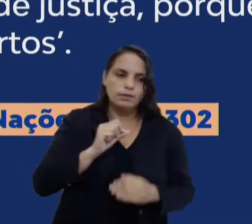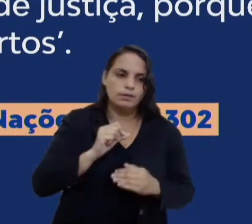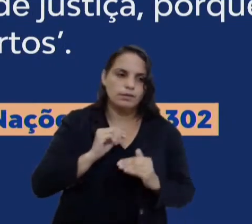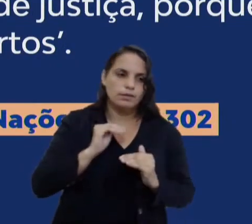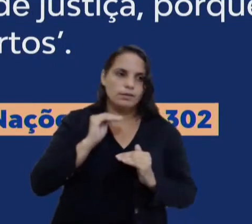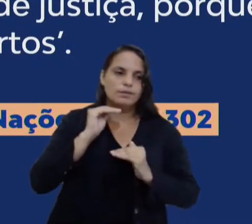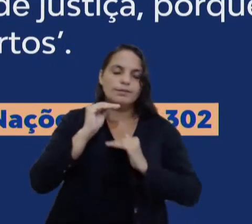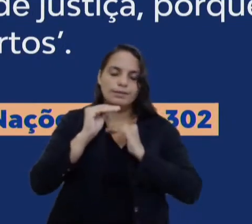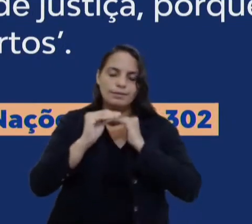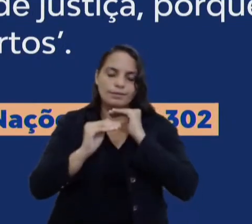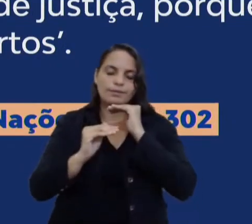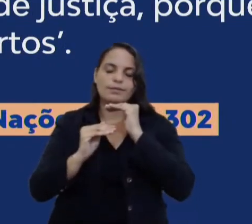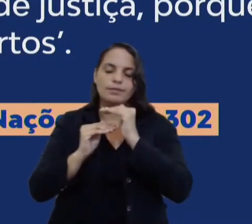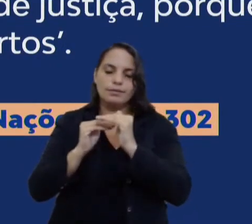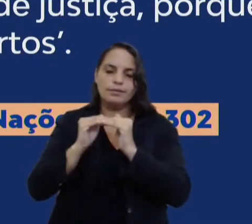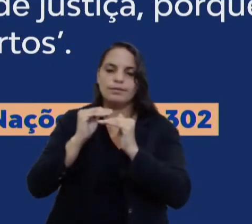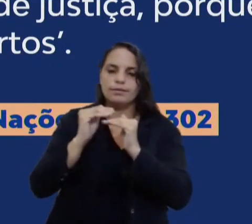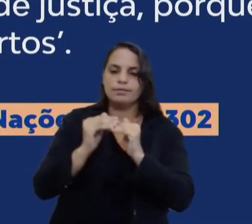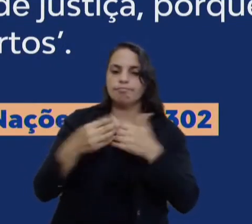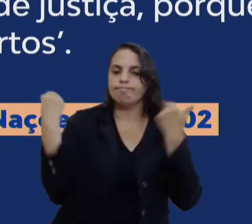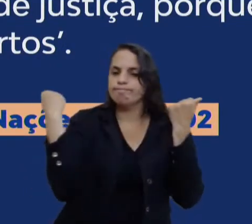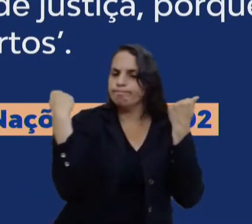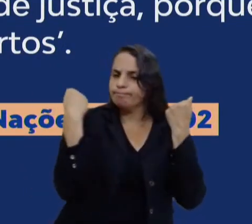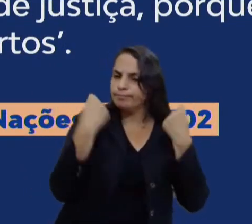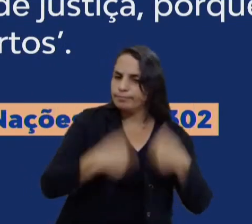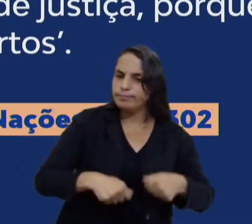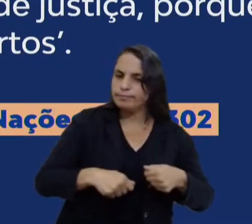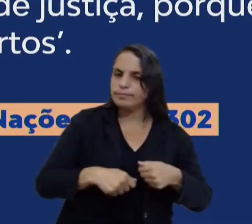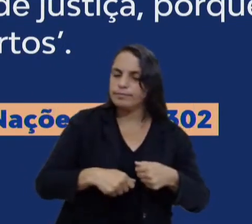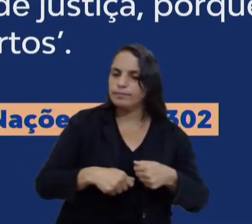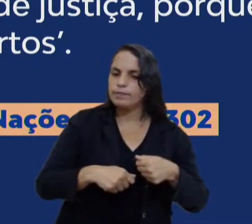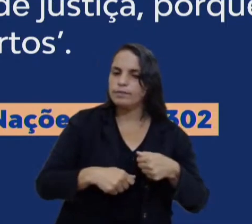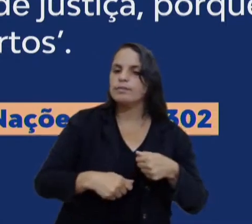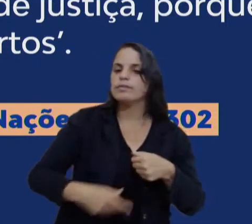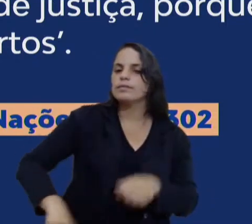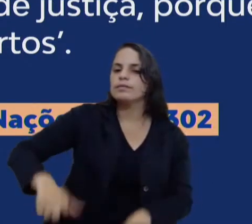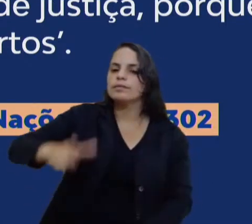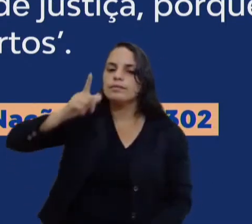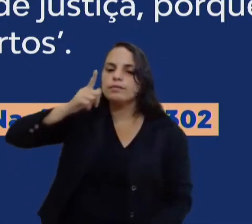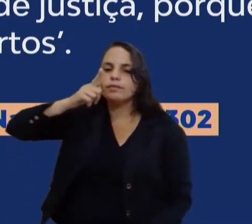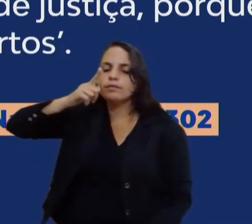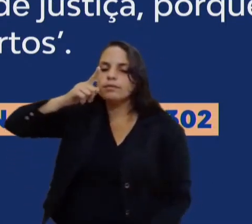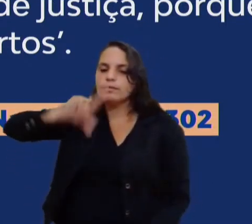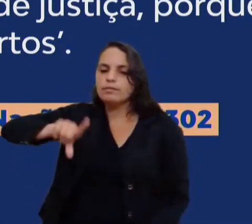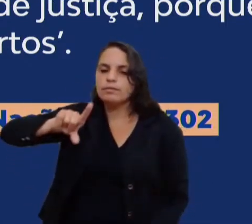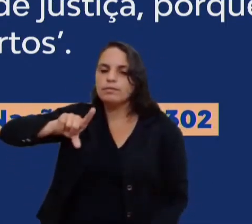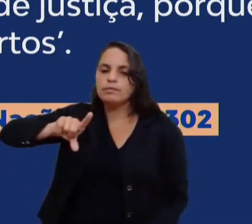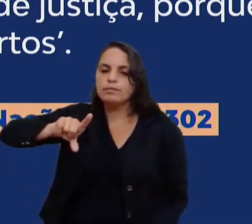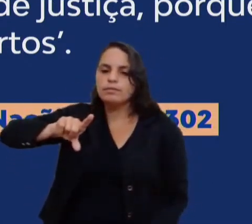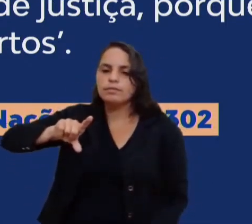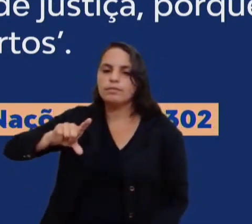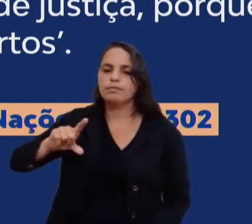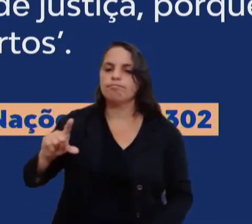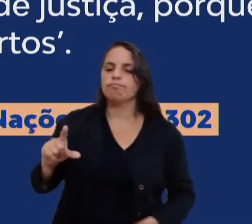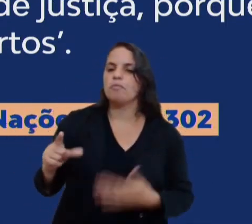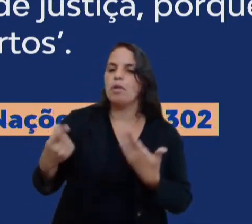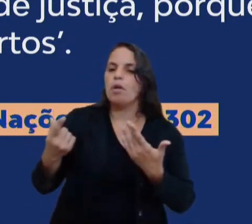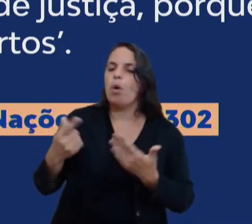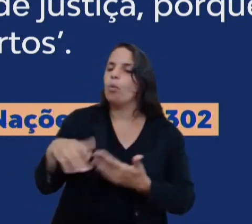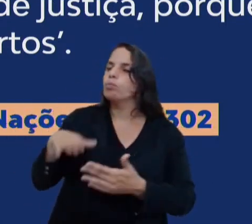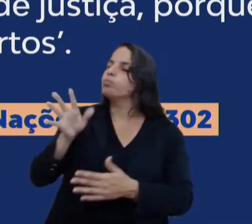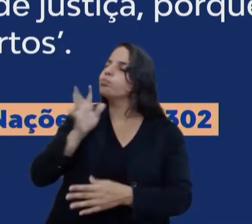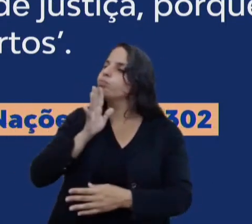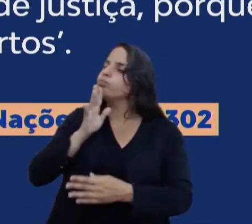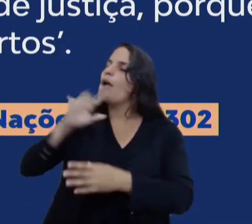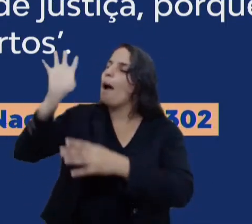comunicando-lhe capacidade para altas consecuções, para maior conhecimento das coisas celestiais, de maneira